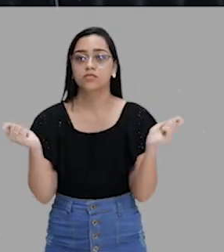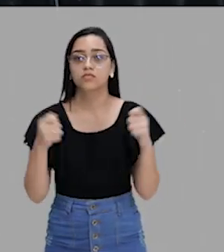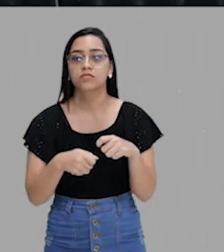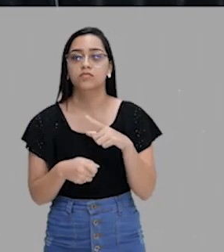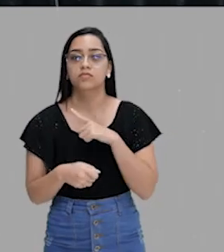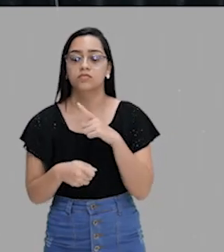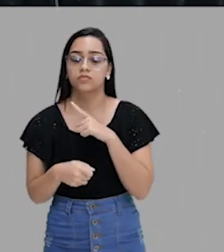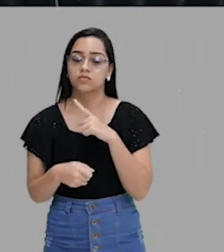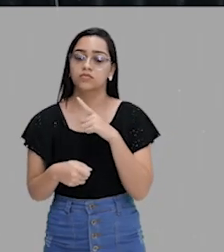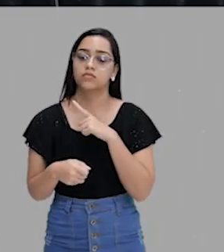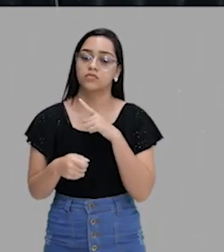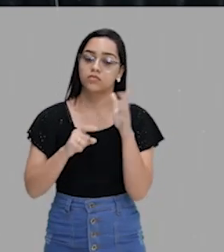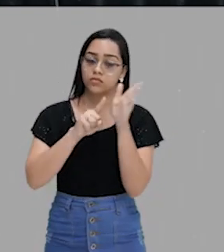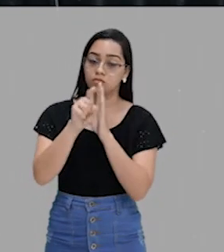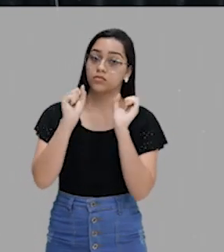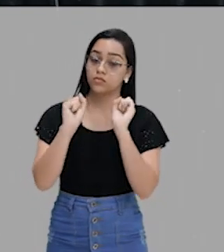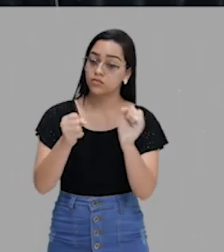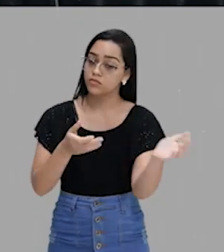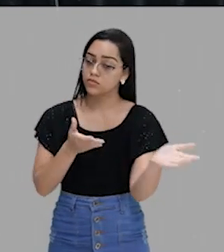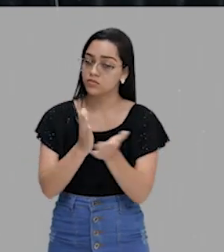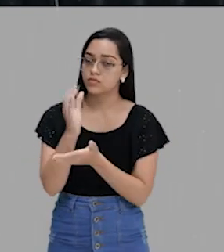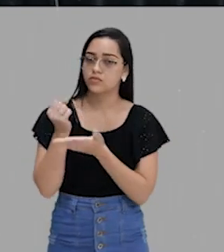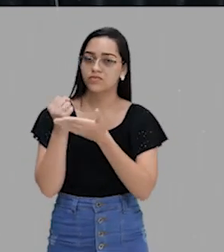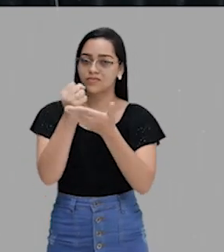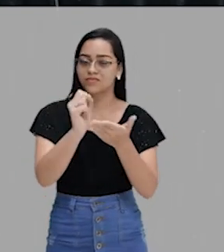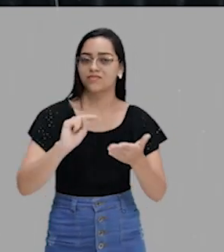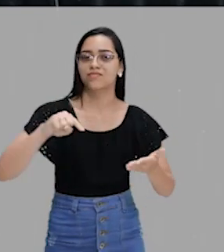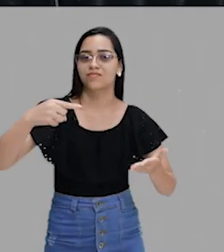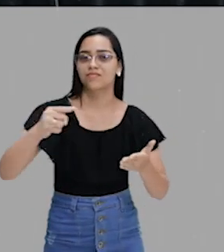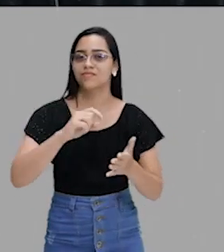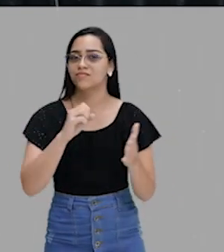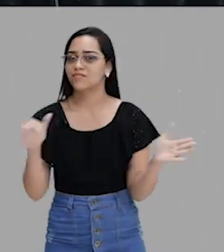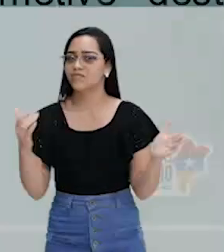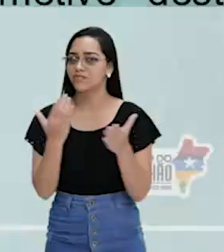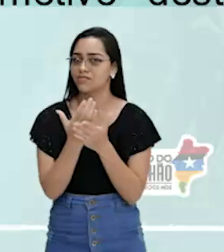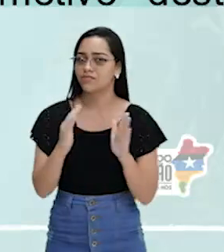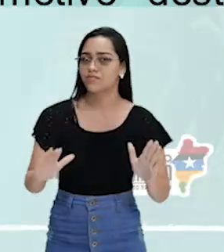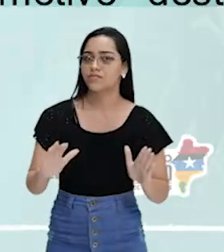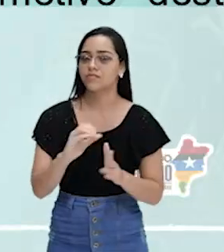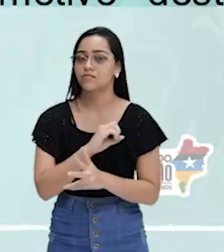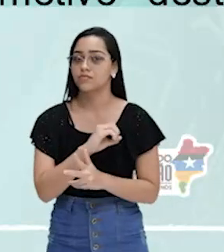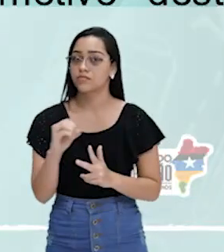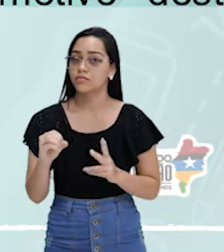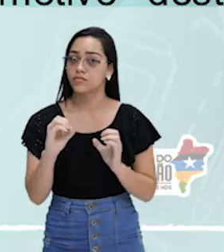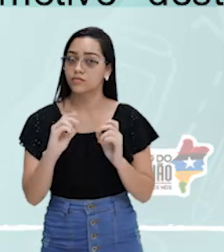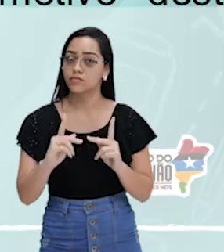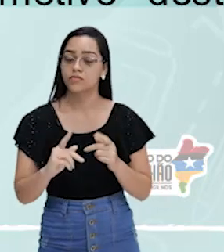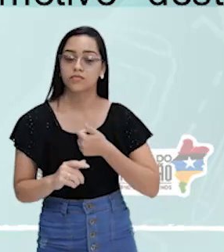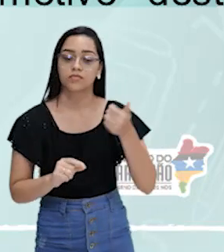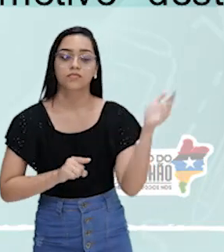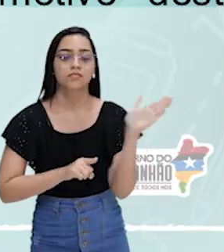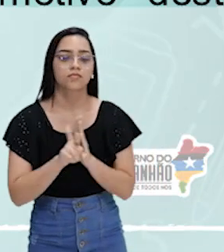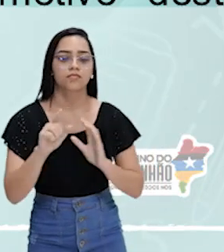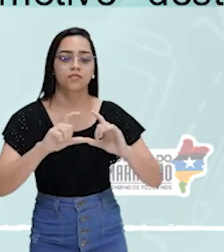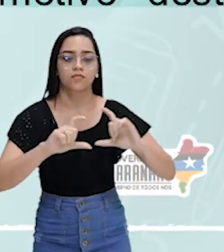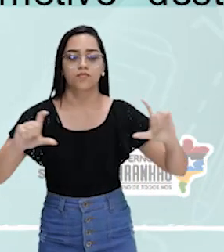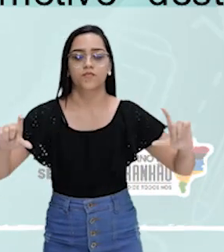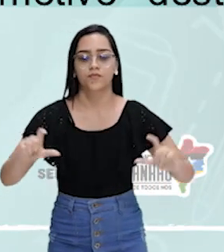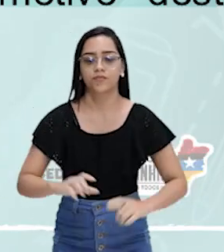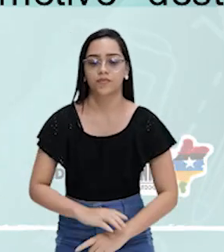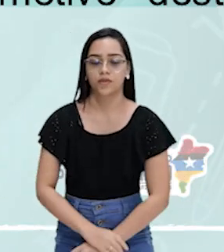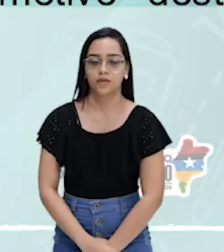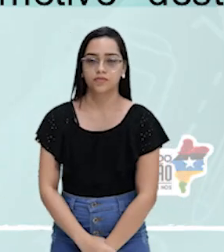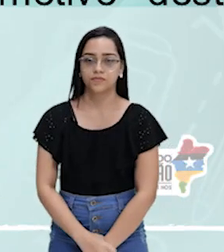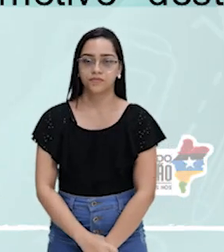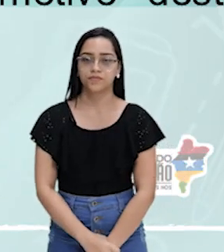de uma questão e te ajudar a passar no vestibular daqui a pouco, no final do ano, tá bom? Vamos para a primeira questão. Tem assim, ó, carta do leitor. Eu vou